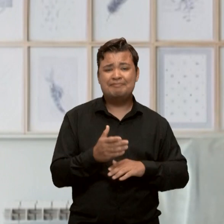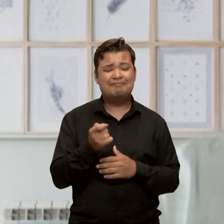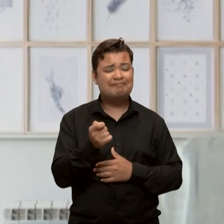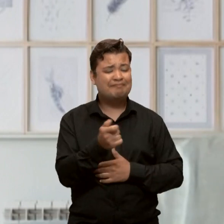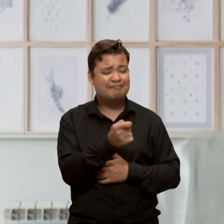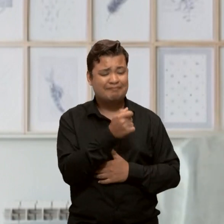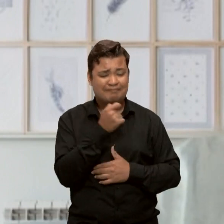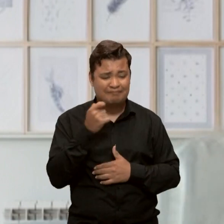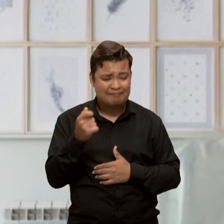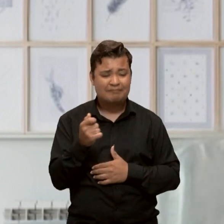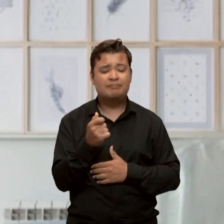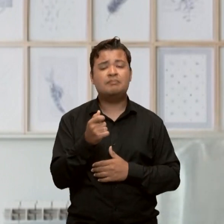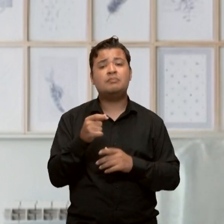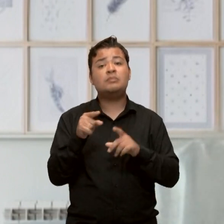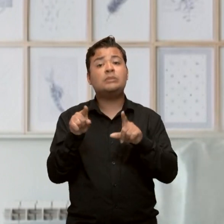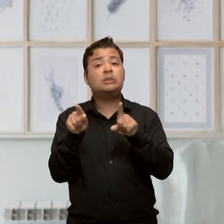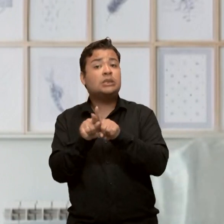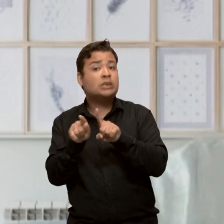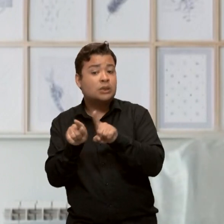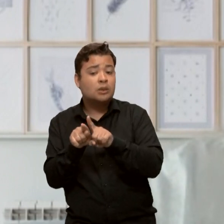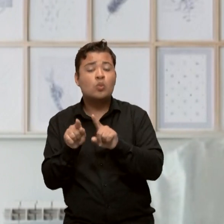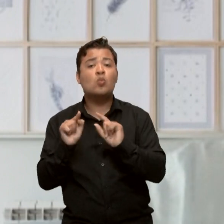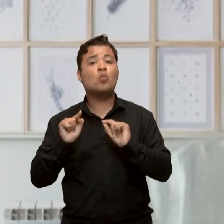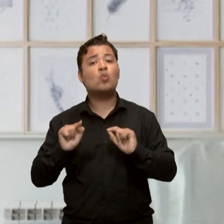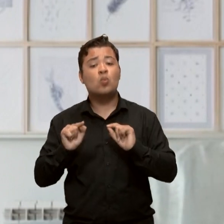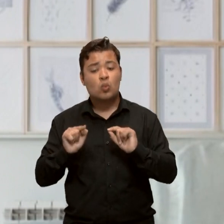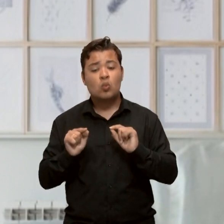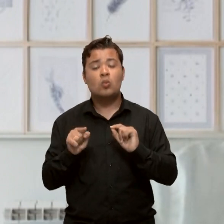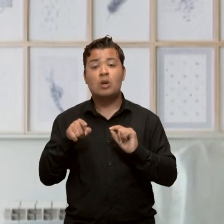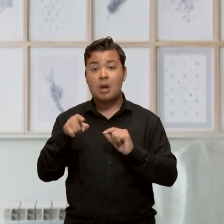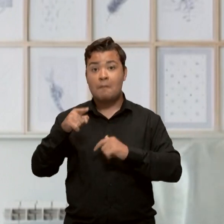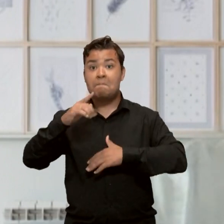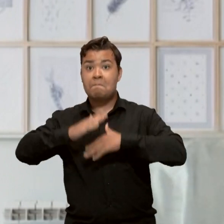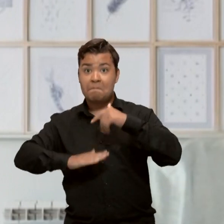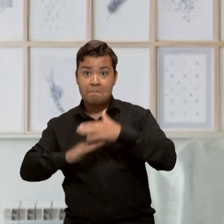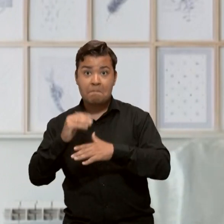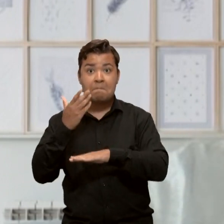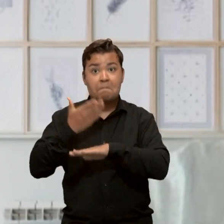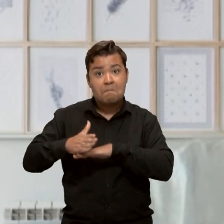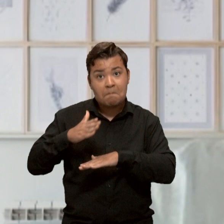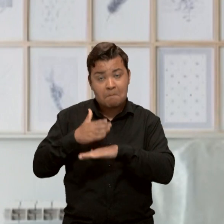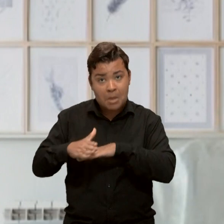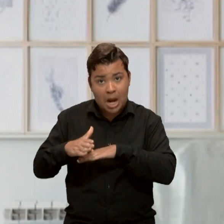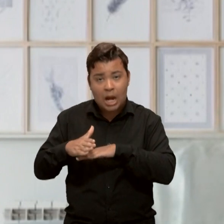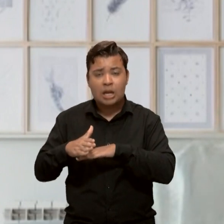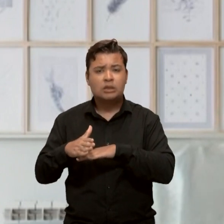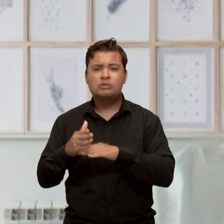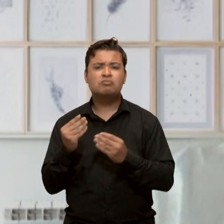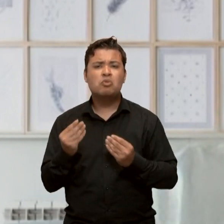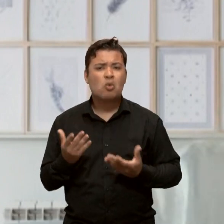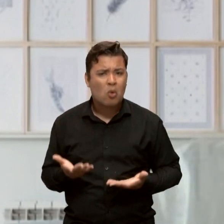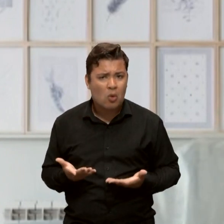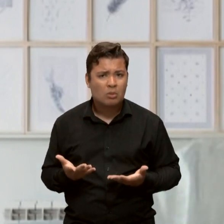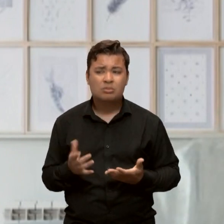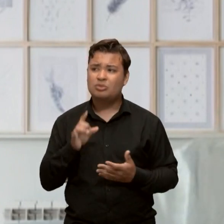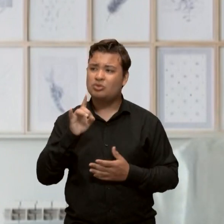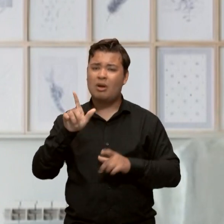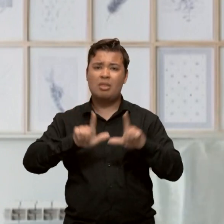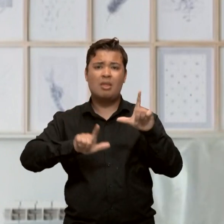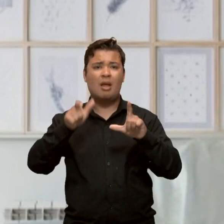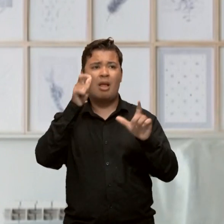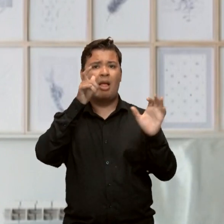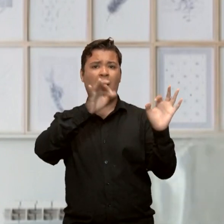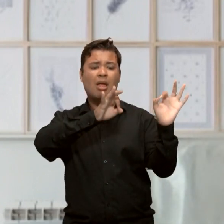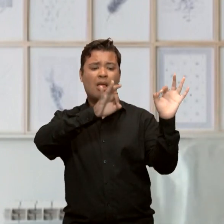população e a difusão dessas práticas televisivas, dessas práticas massivas,